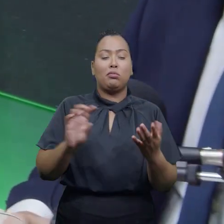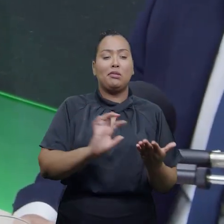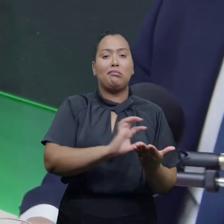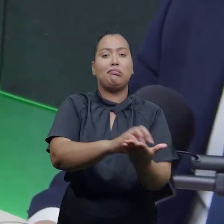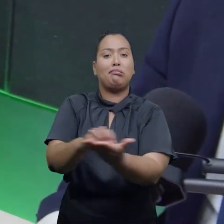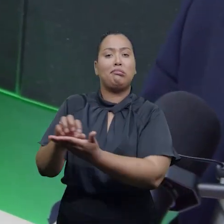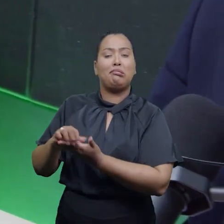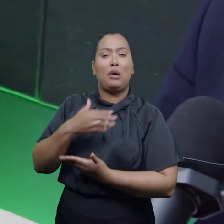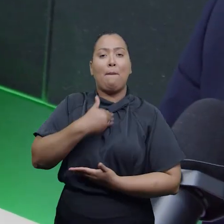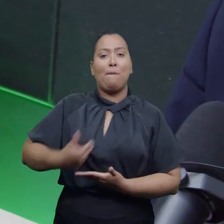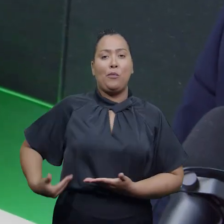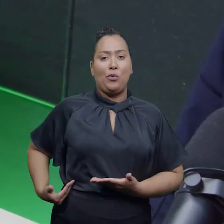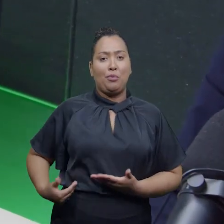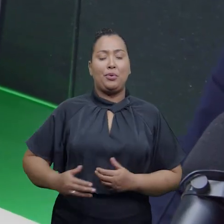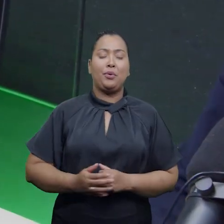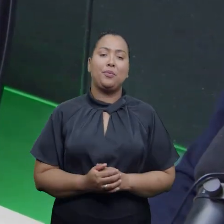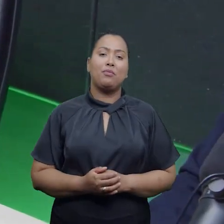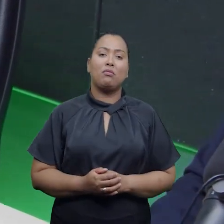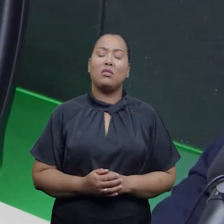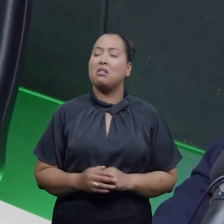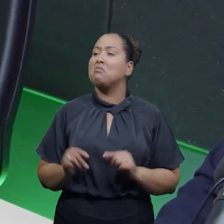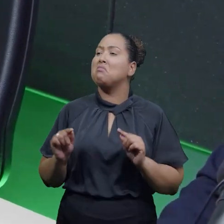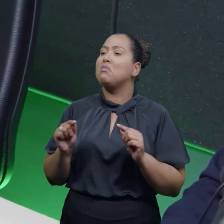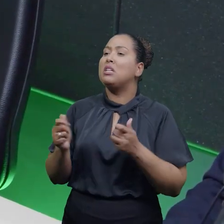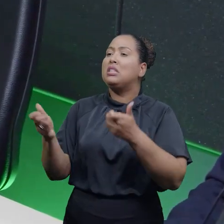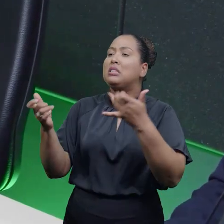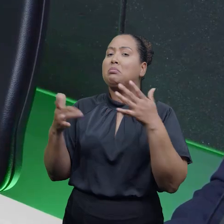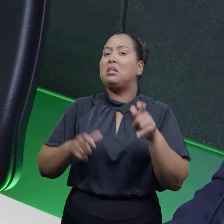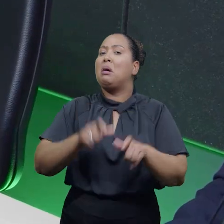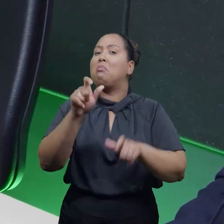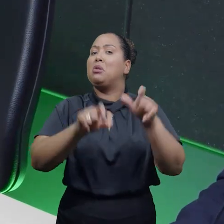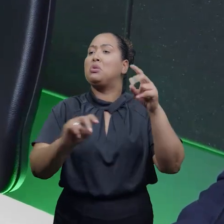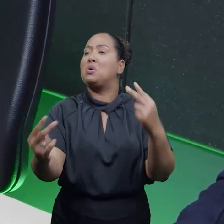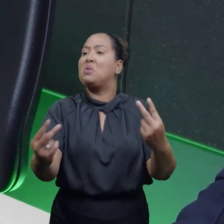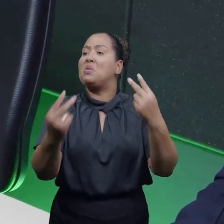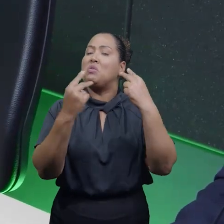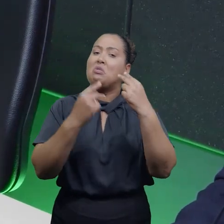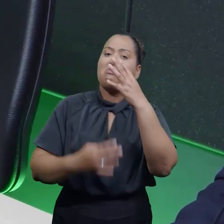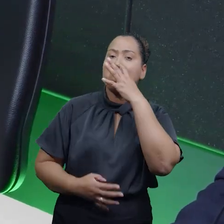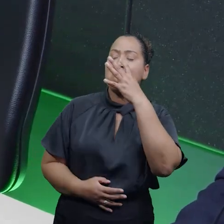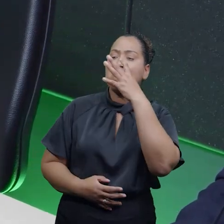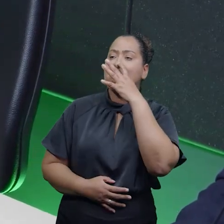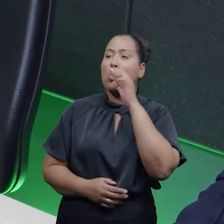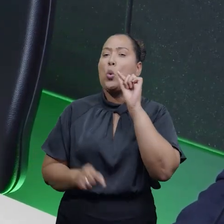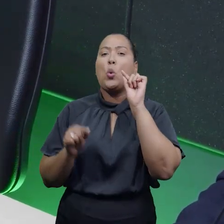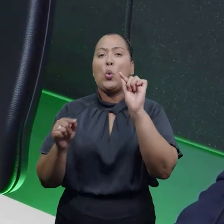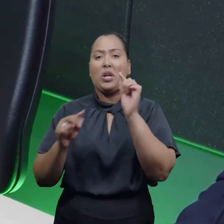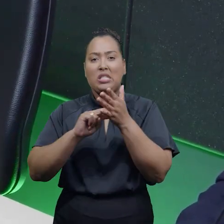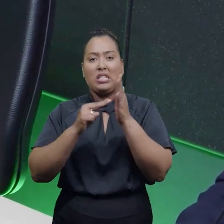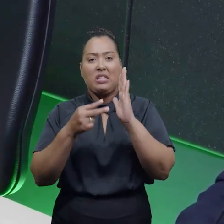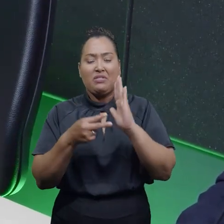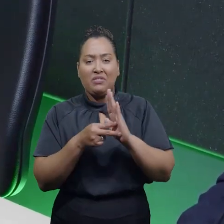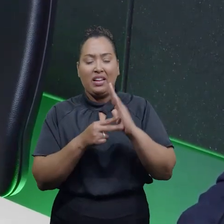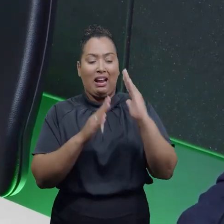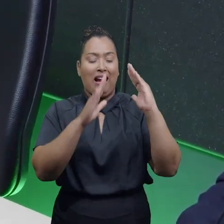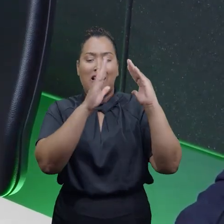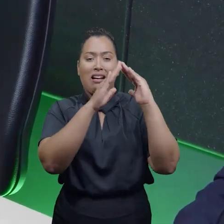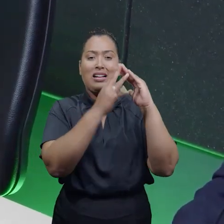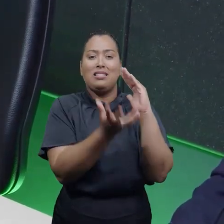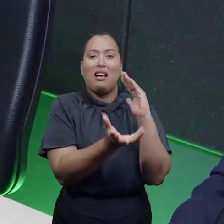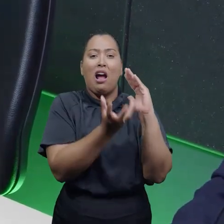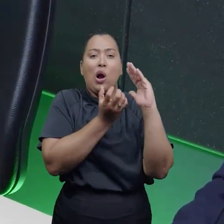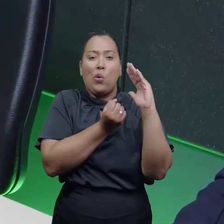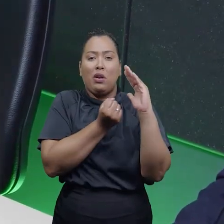são esses equipamentos públicos. Eu queria começar explicando para quem está nos assistindo, nos ouvindo, o que é